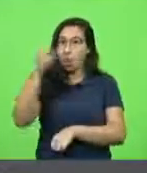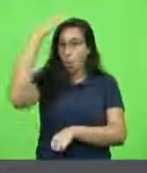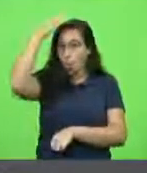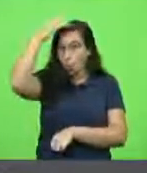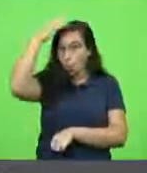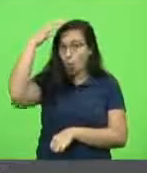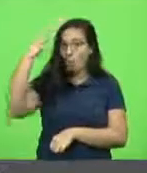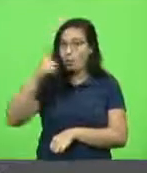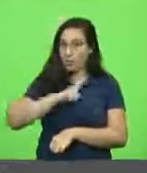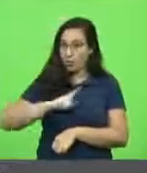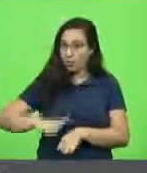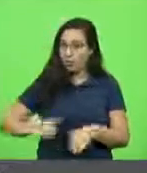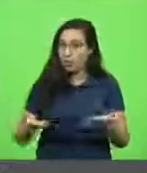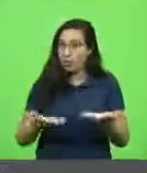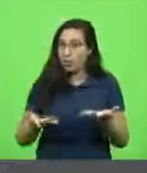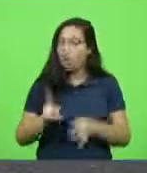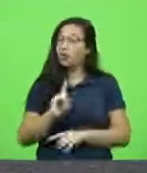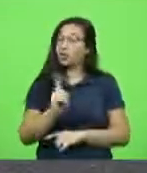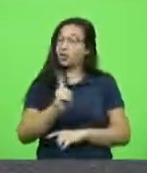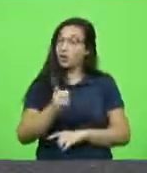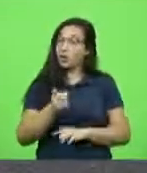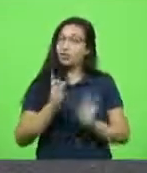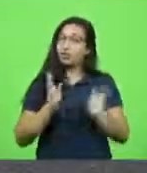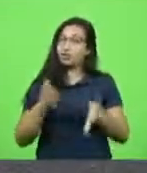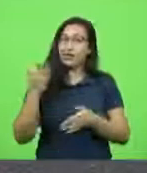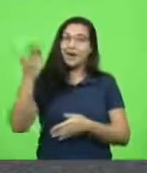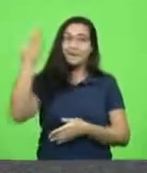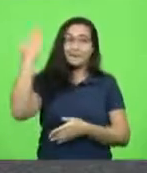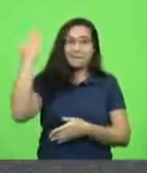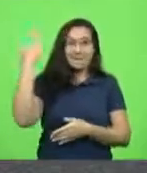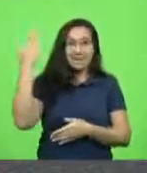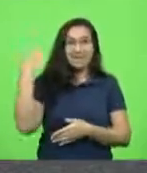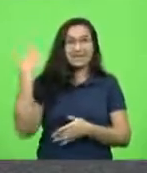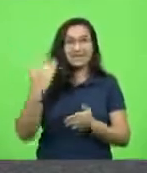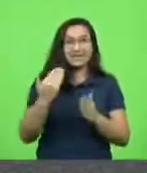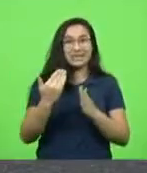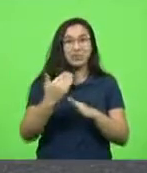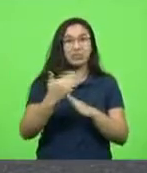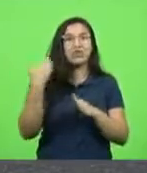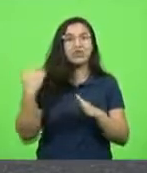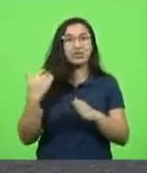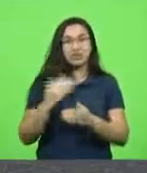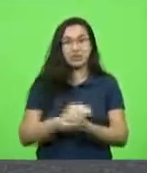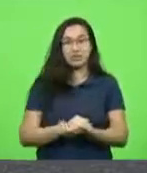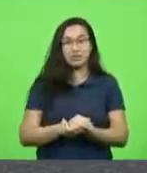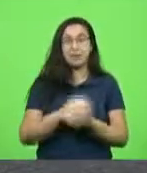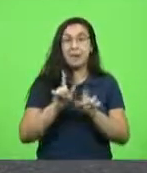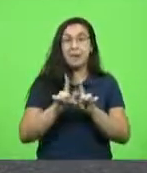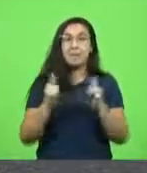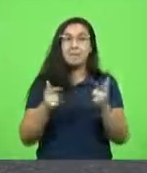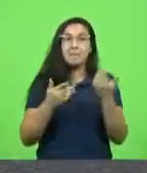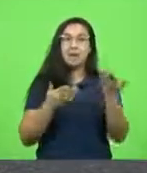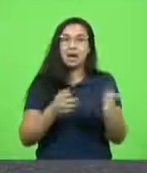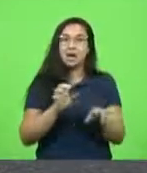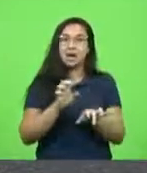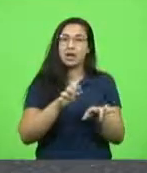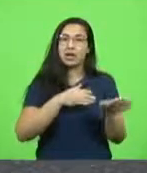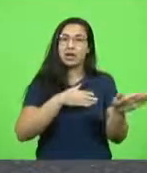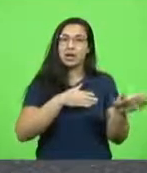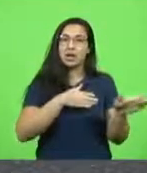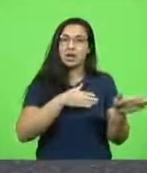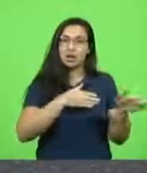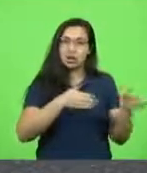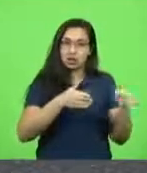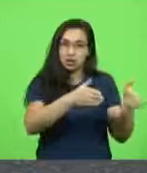isso vem se arrastando mais as nossas estradas estaduais Deputado cobalchini tem locais e